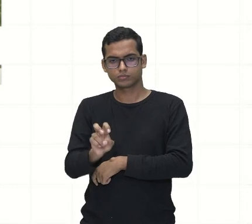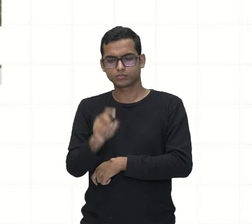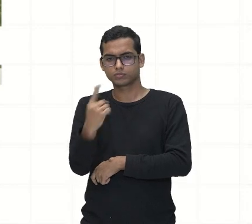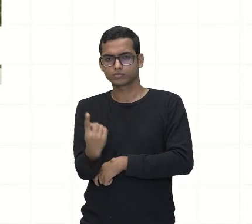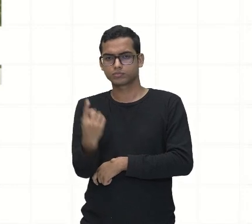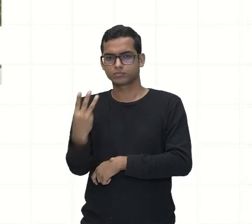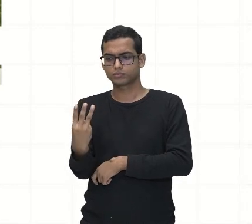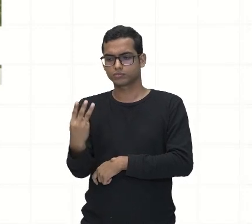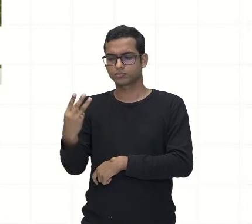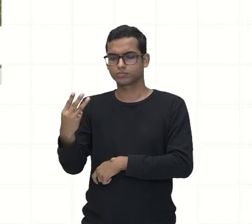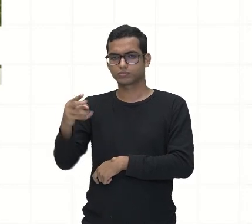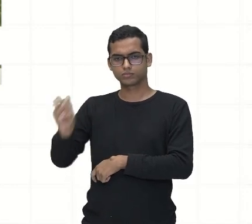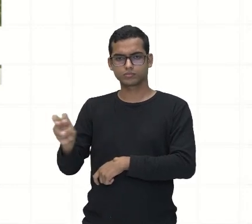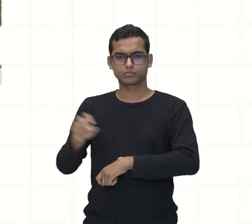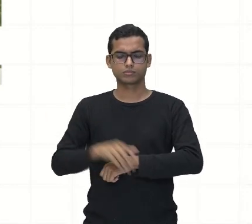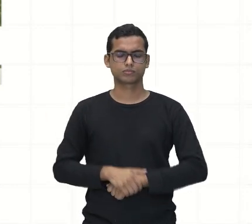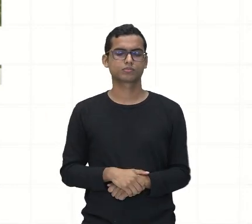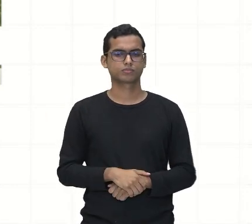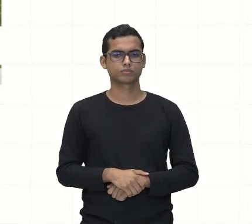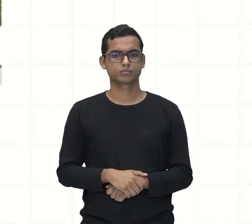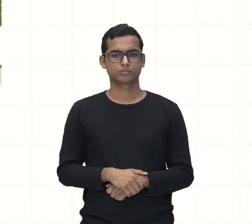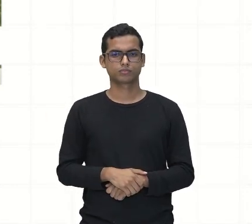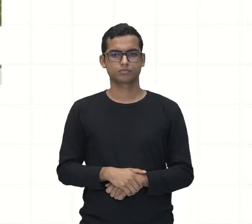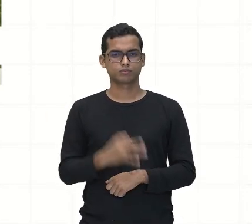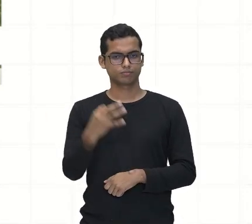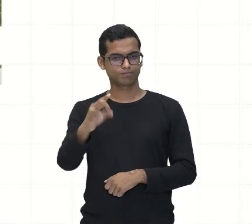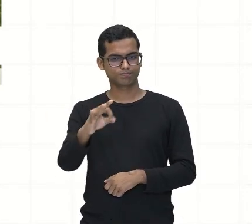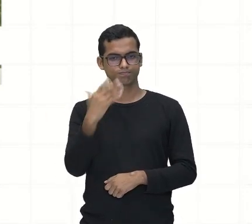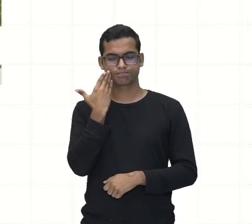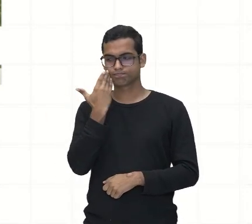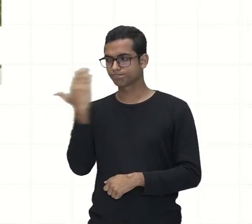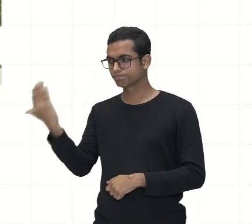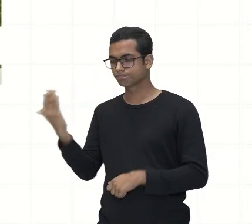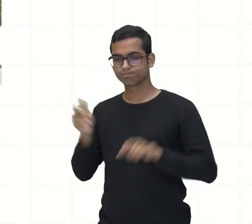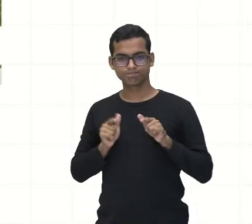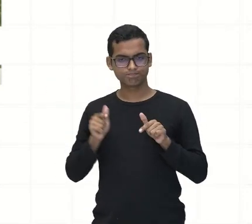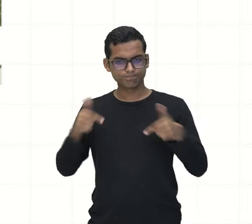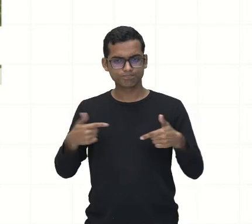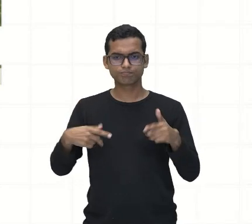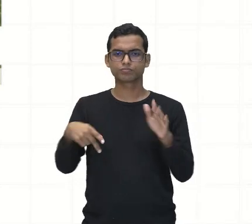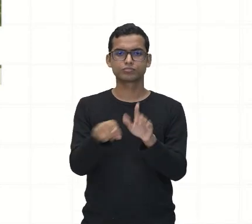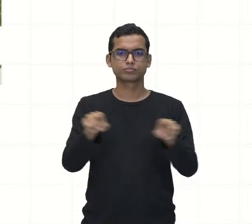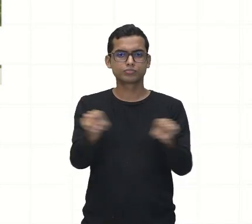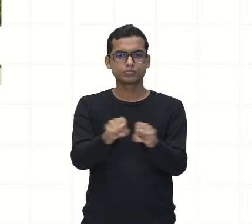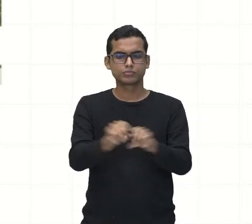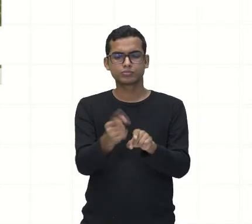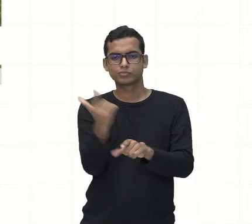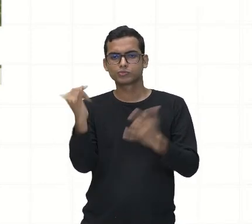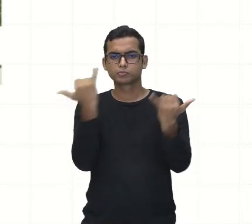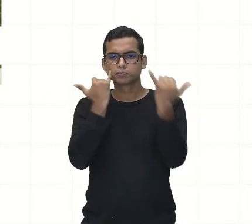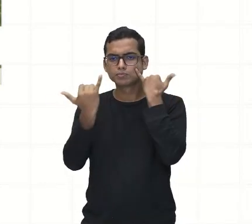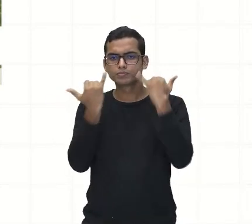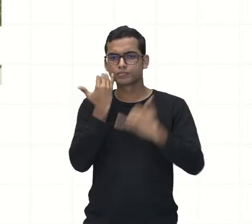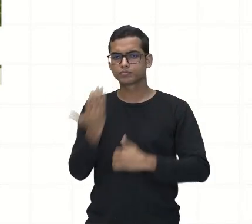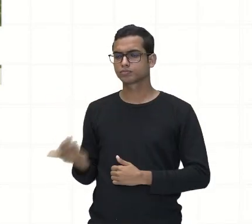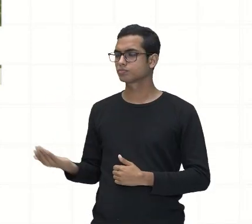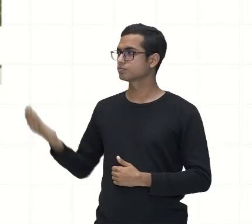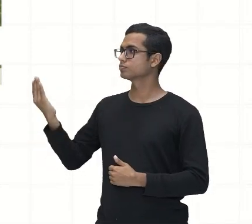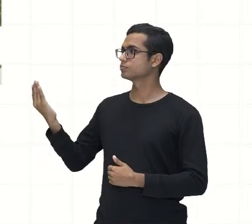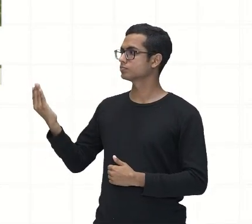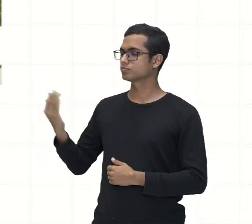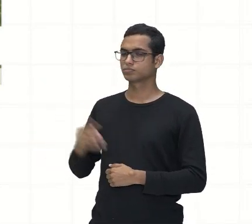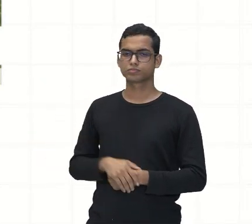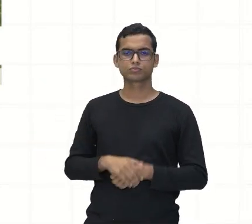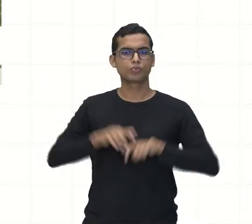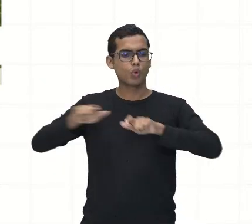105.137, é o 135, tudo bem? Então, essas foram as ações, e aqui também traz até os focos